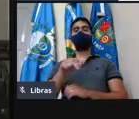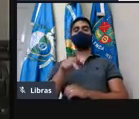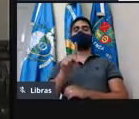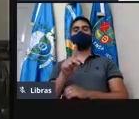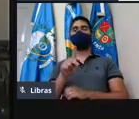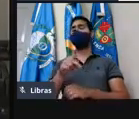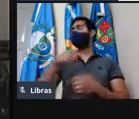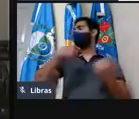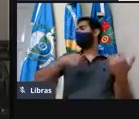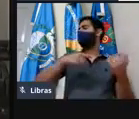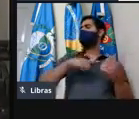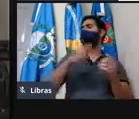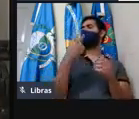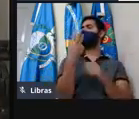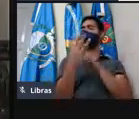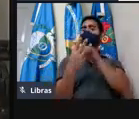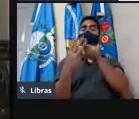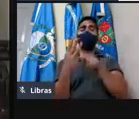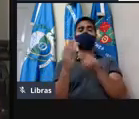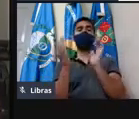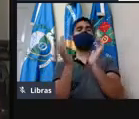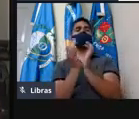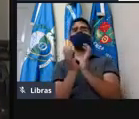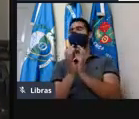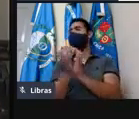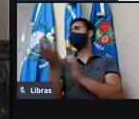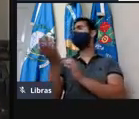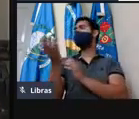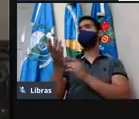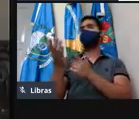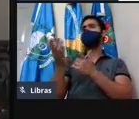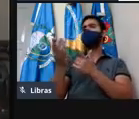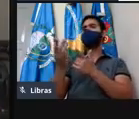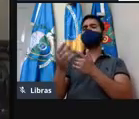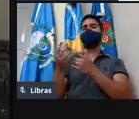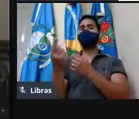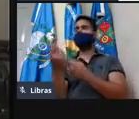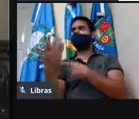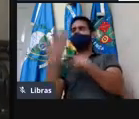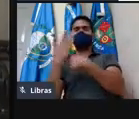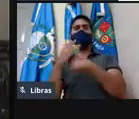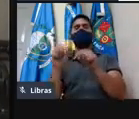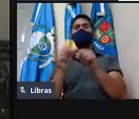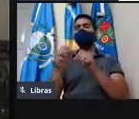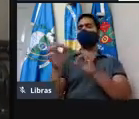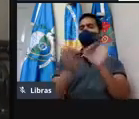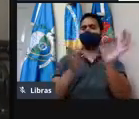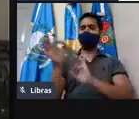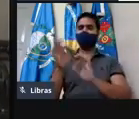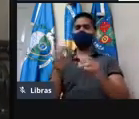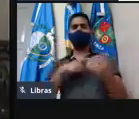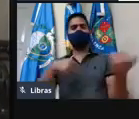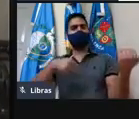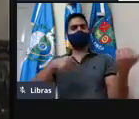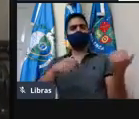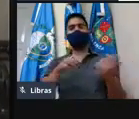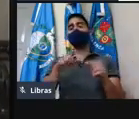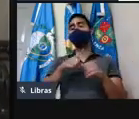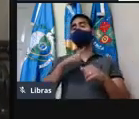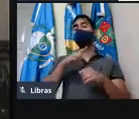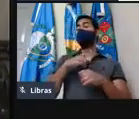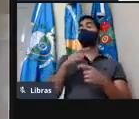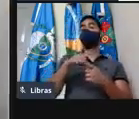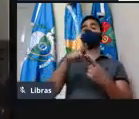Antônio, nós temos 3 instituições que estão pleiteando recurso para projetos. Temos o Chorinho, nós temos a Juliana